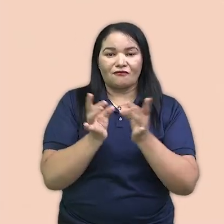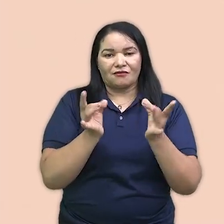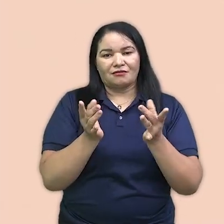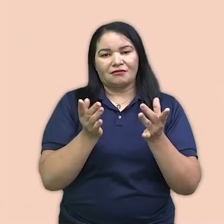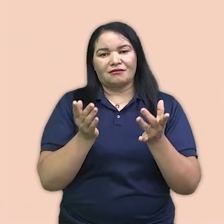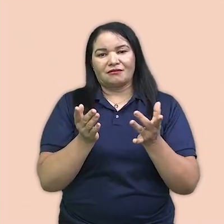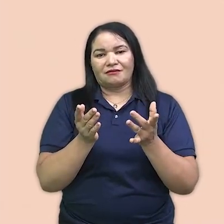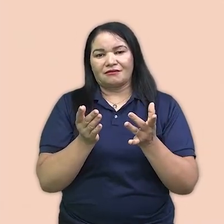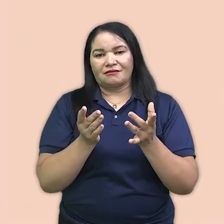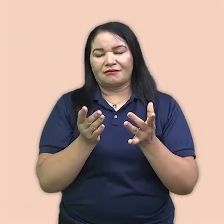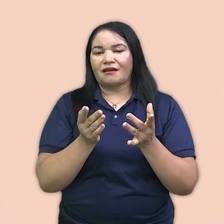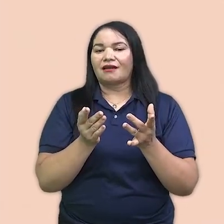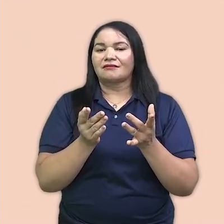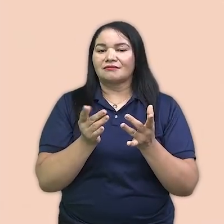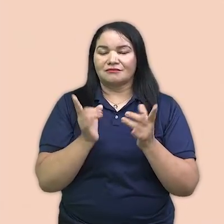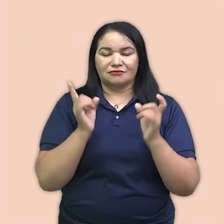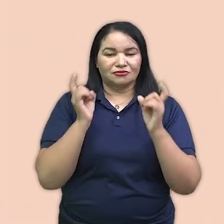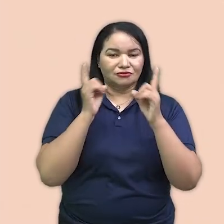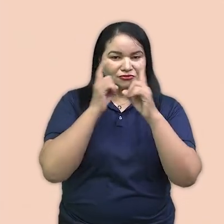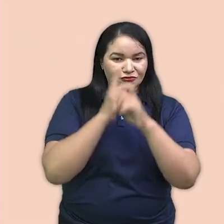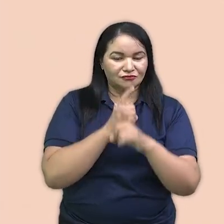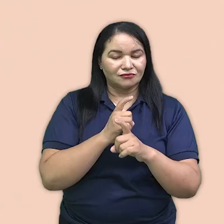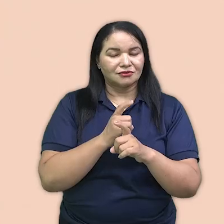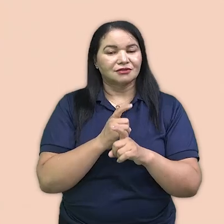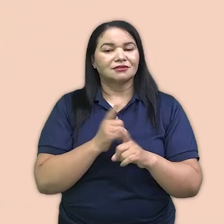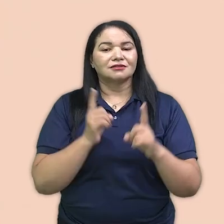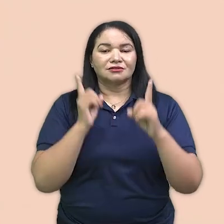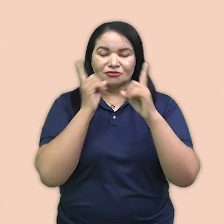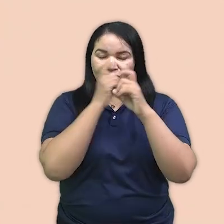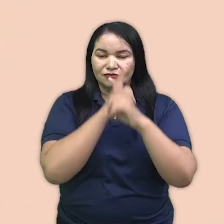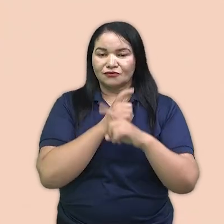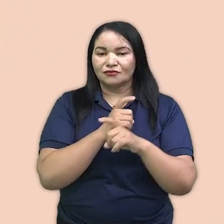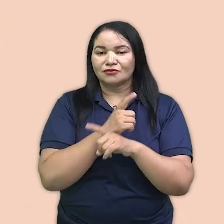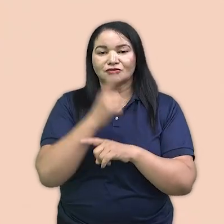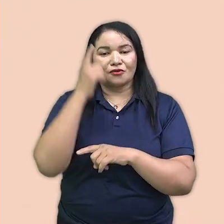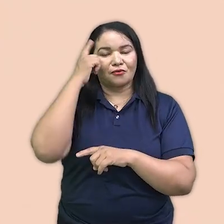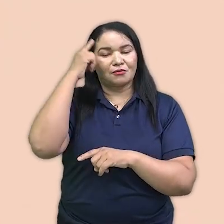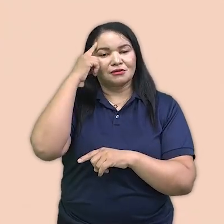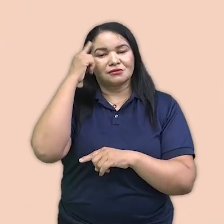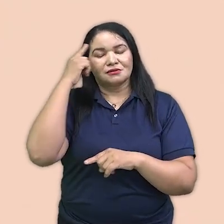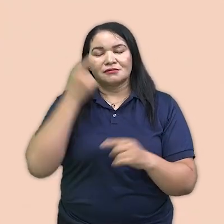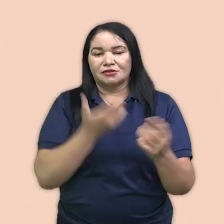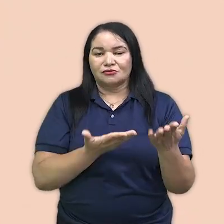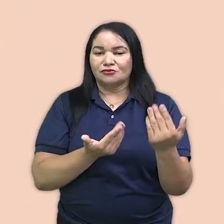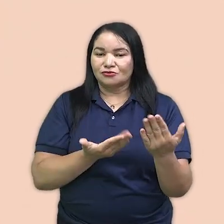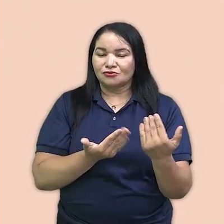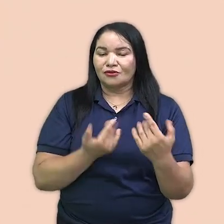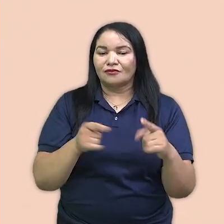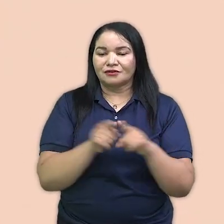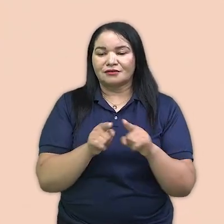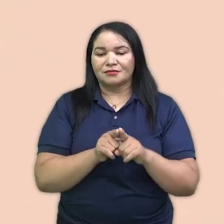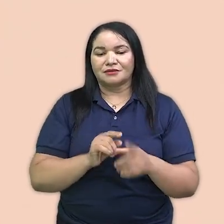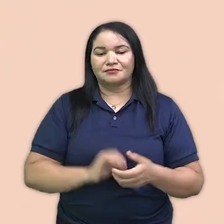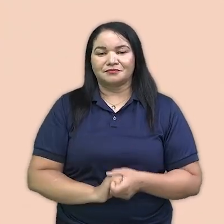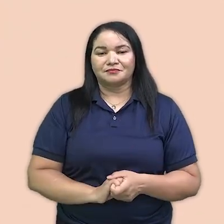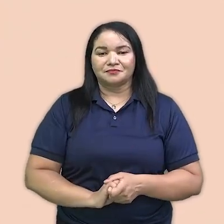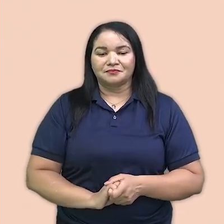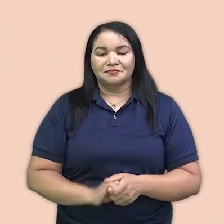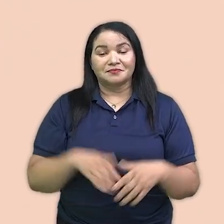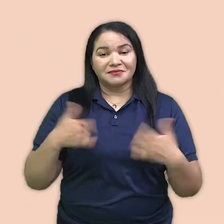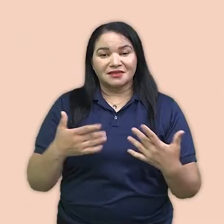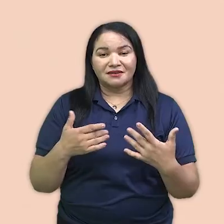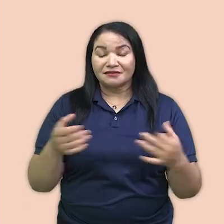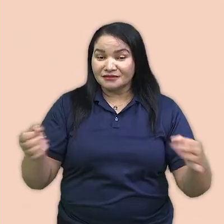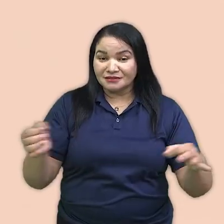mim também? Então, tudo isso complica muito o pensamento da nossa juventude também. Tá bom,